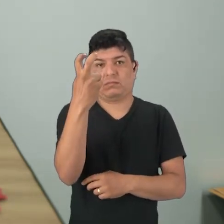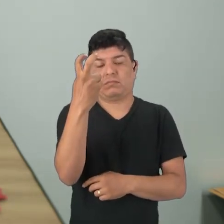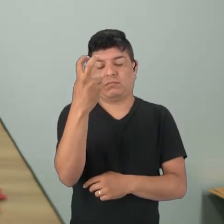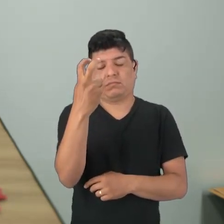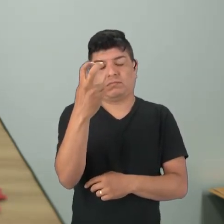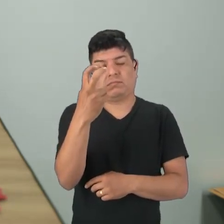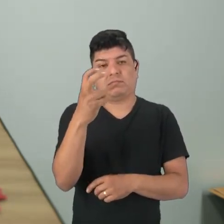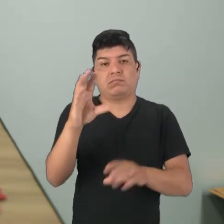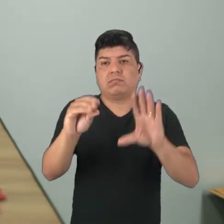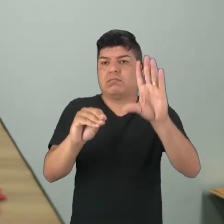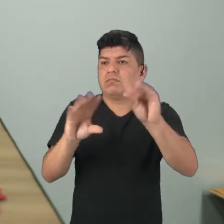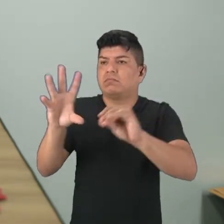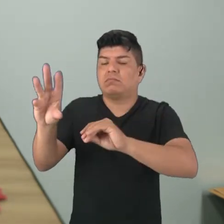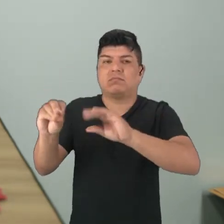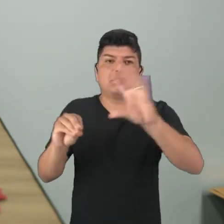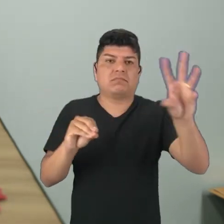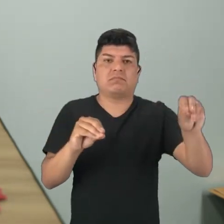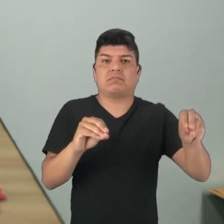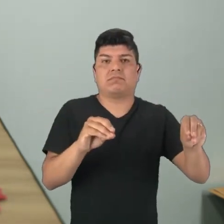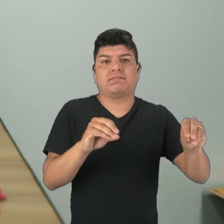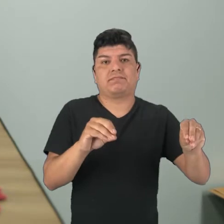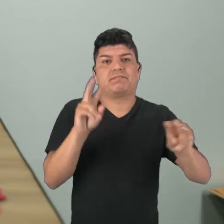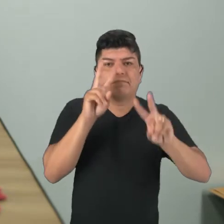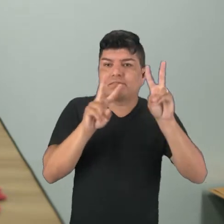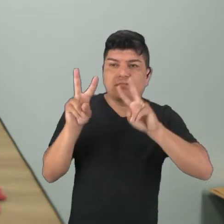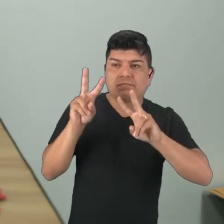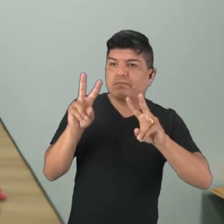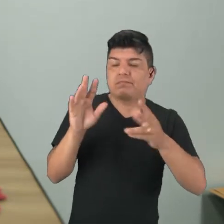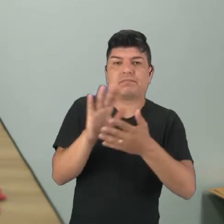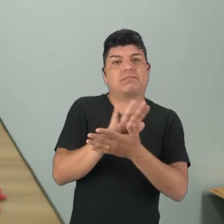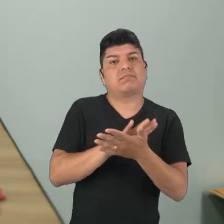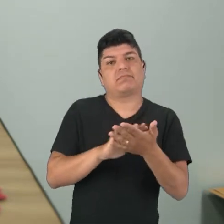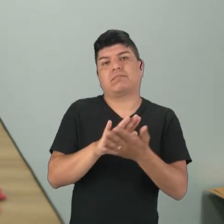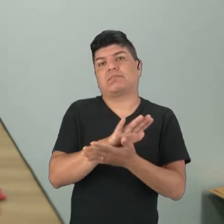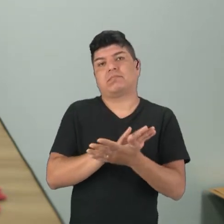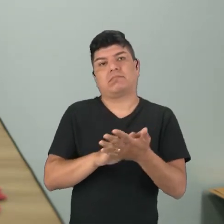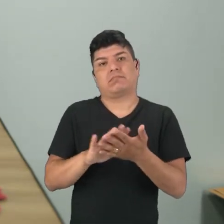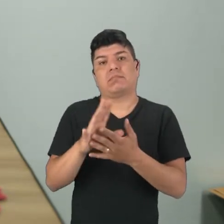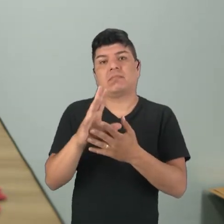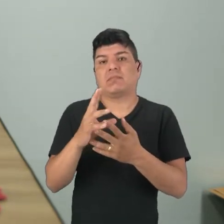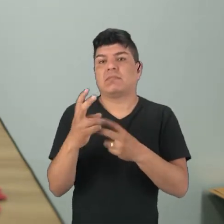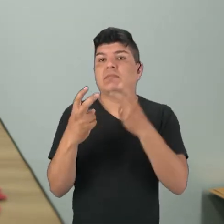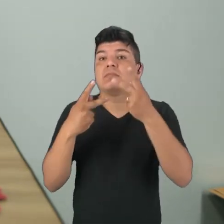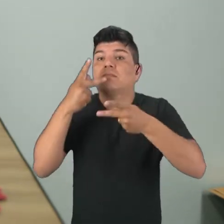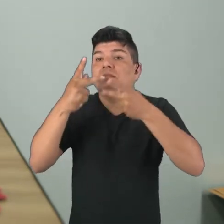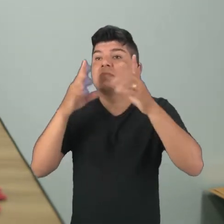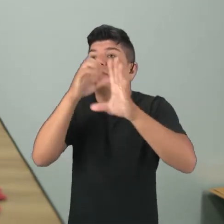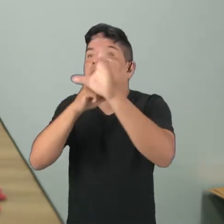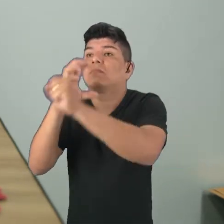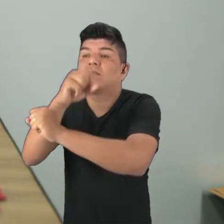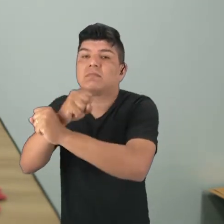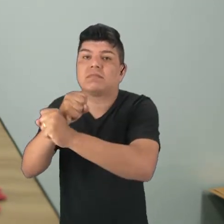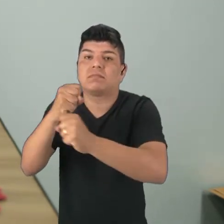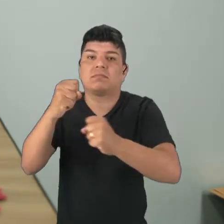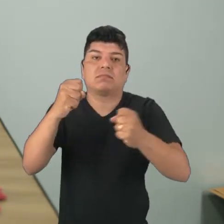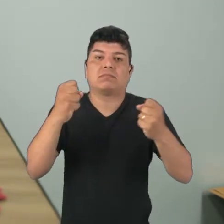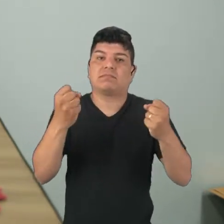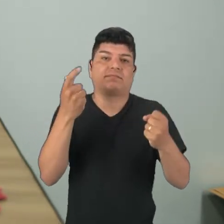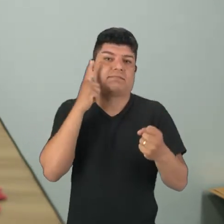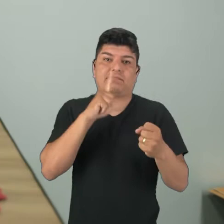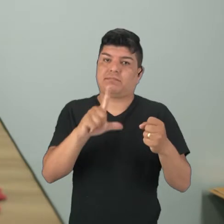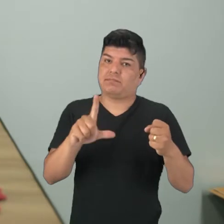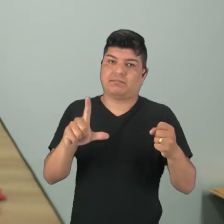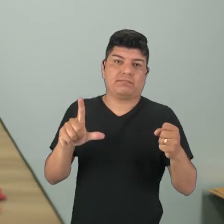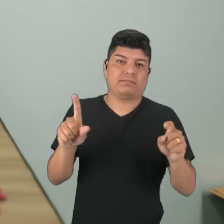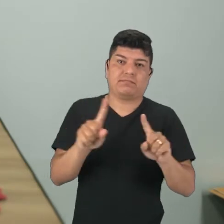ele não é matéria, porque eu não consigo, olha só, eu estou falando, eu não consigo pegar e guardar, colocar em um recipiente